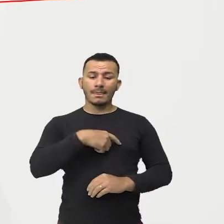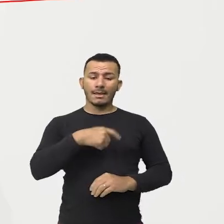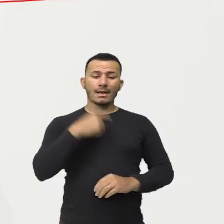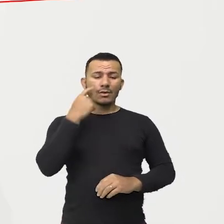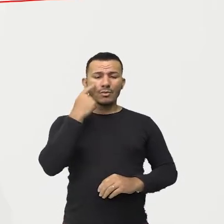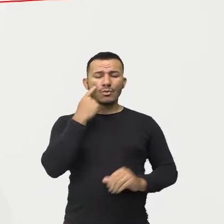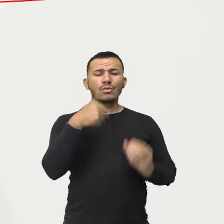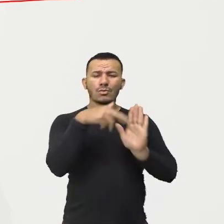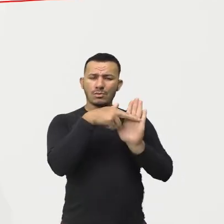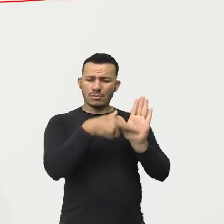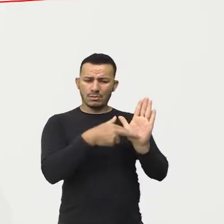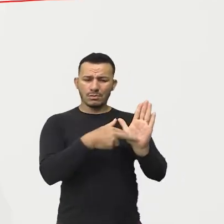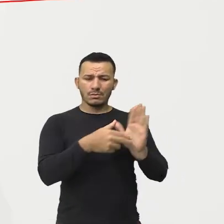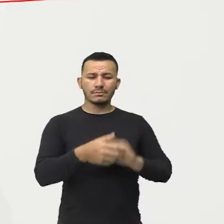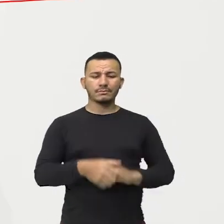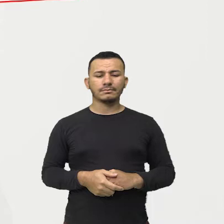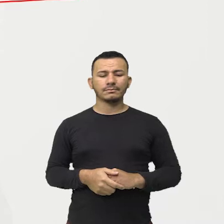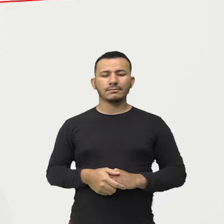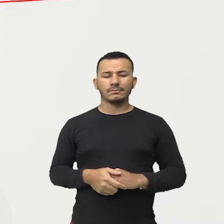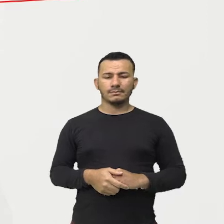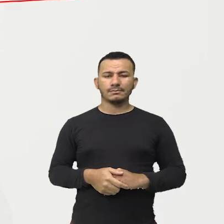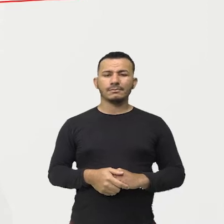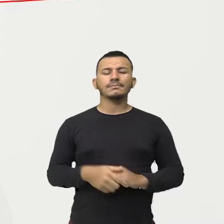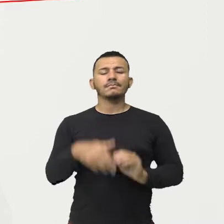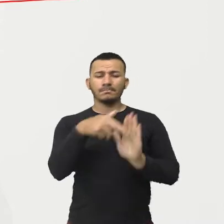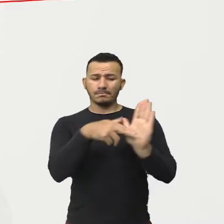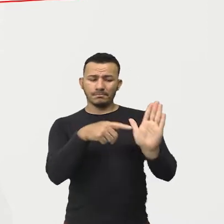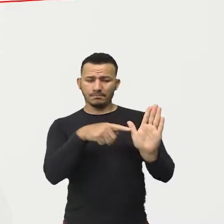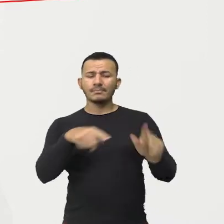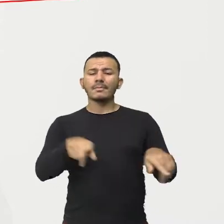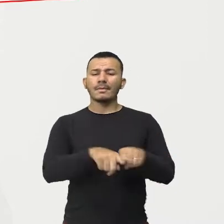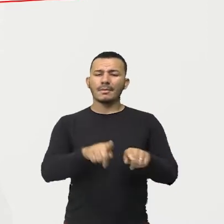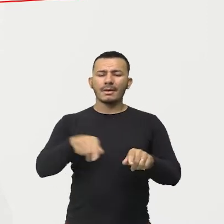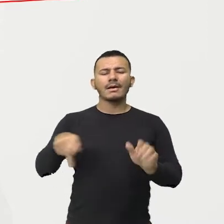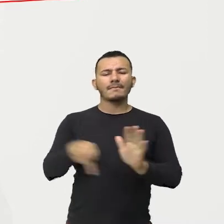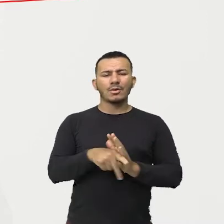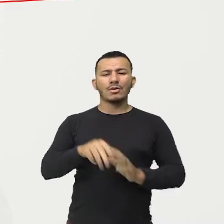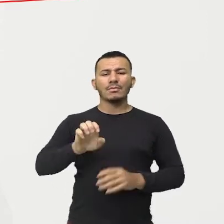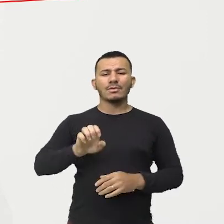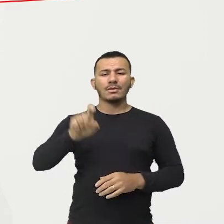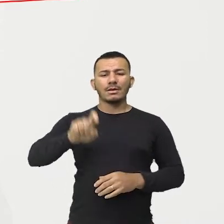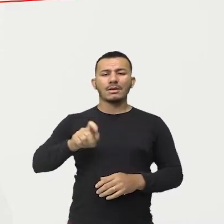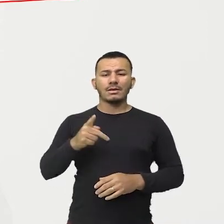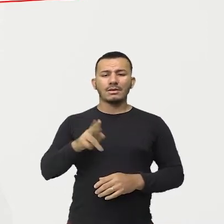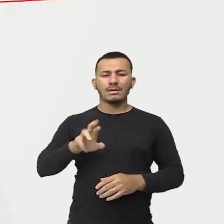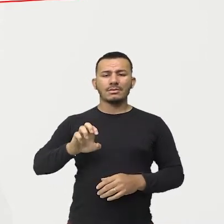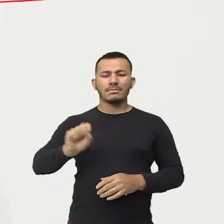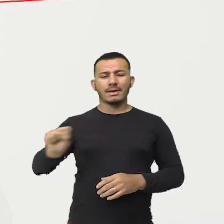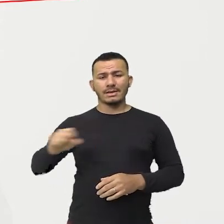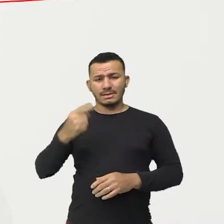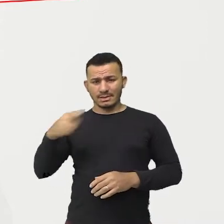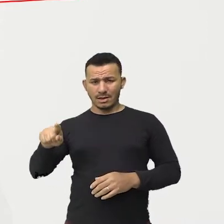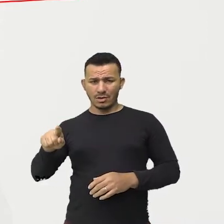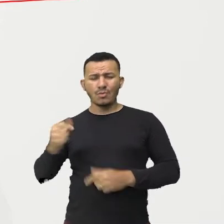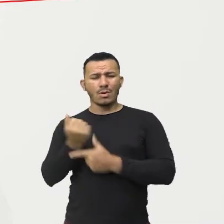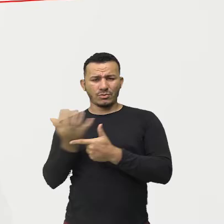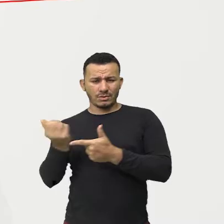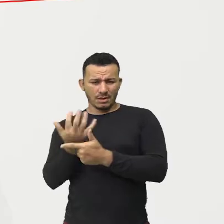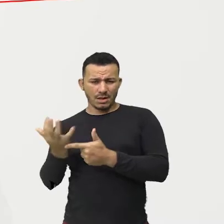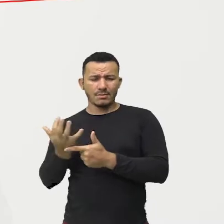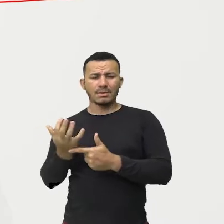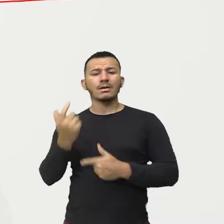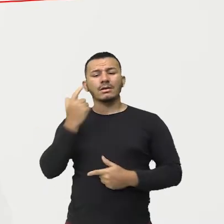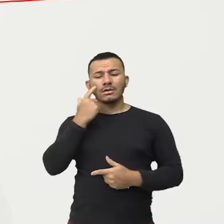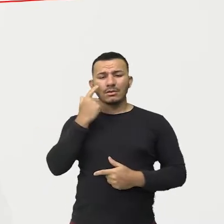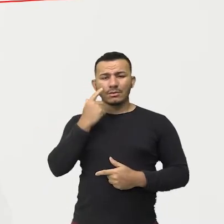fórmula. Olha só. Esta fórmula também é uma expressão algébrica. E a fórmula então